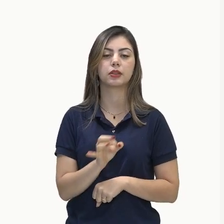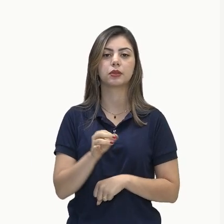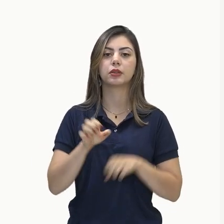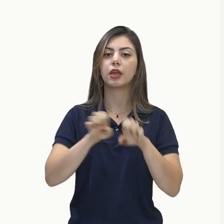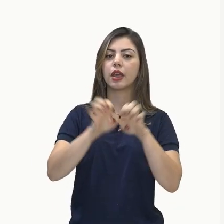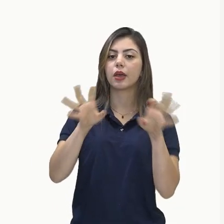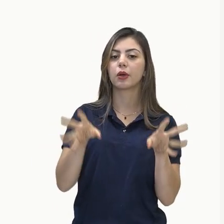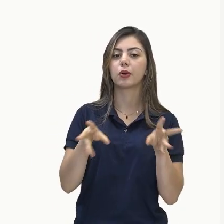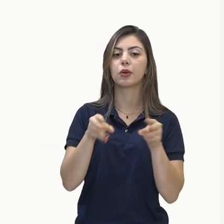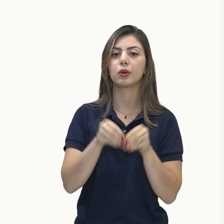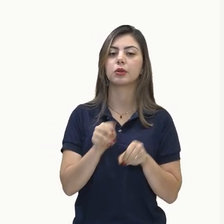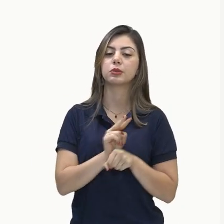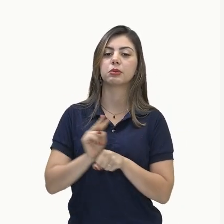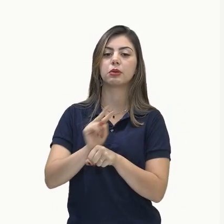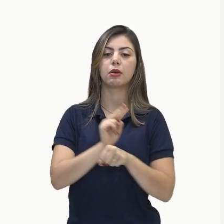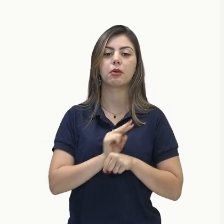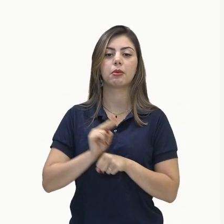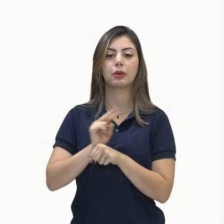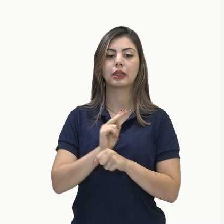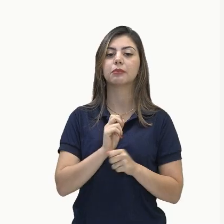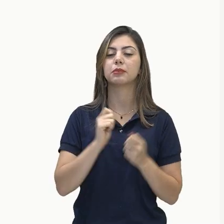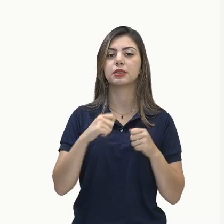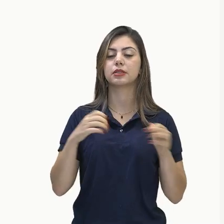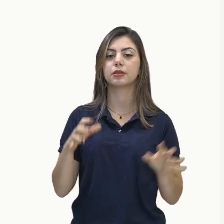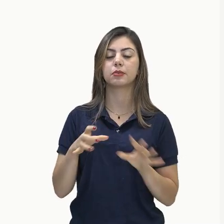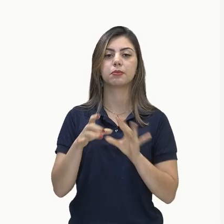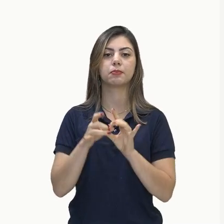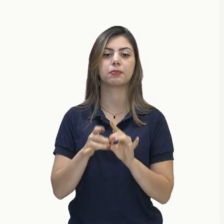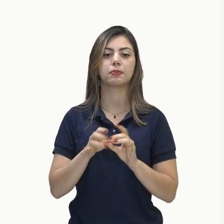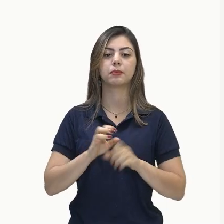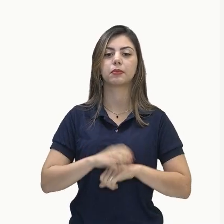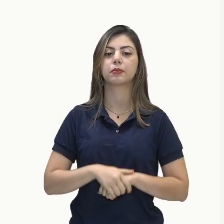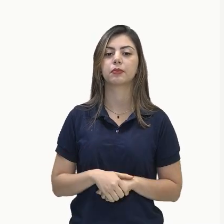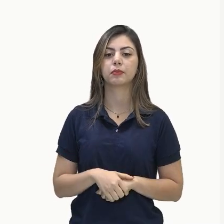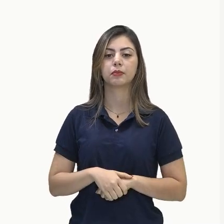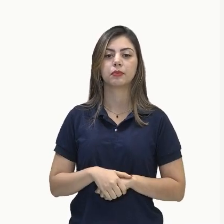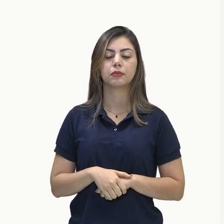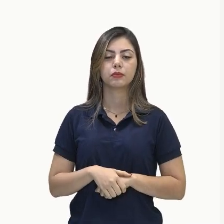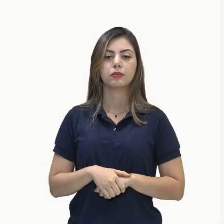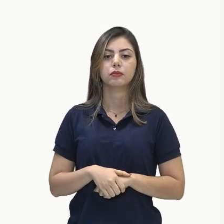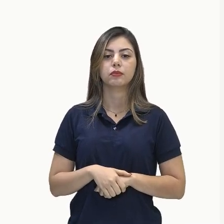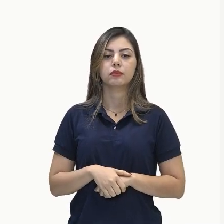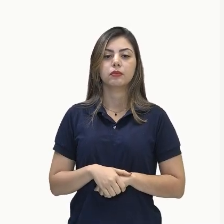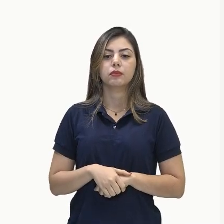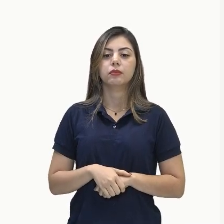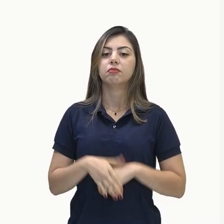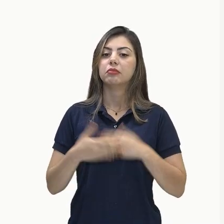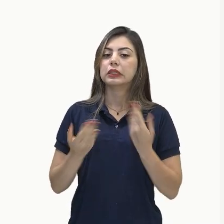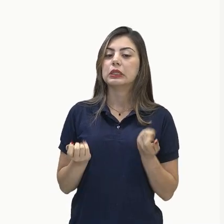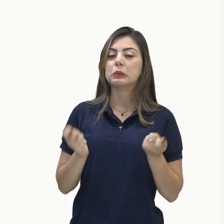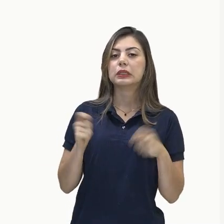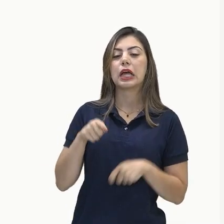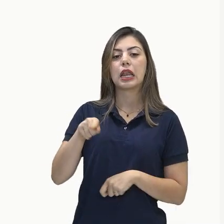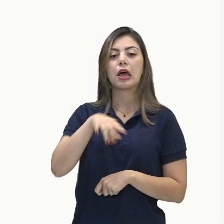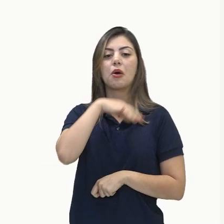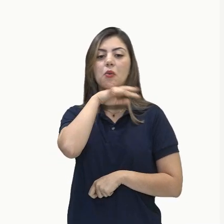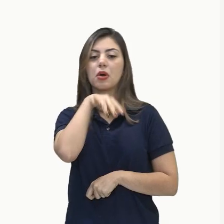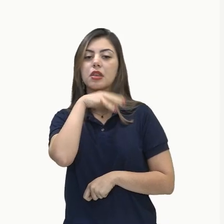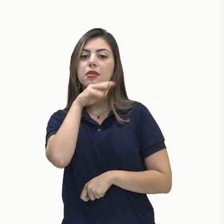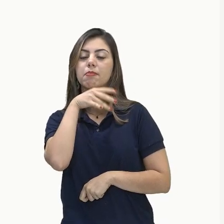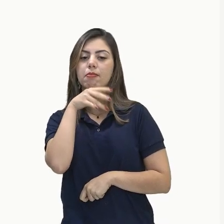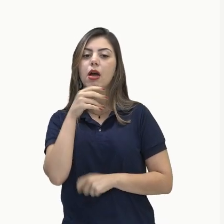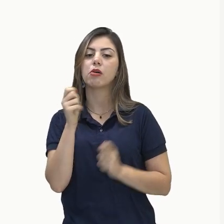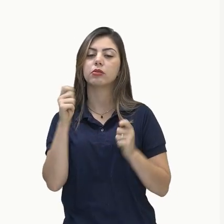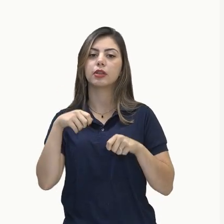essas unidades estejam ligadas uma à outra. Isso faz com que os animais possam circular com